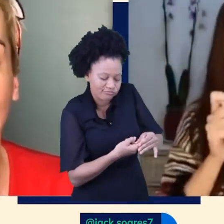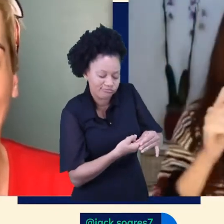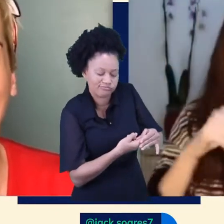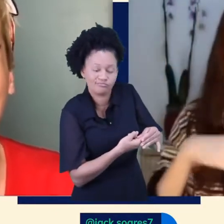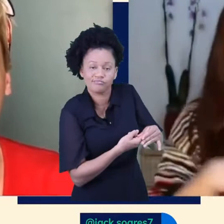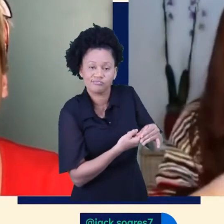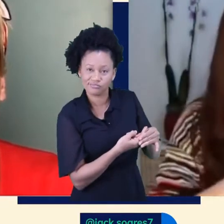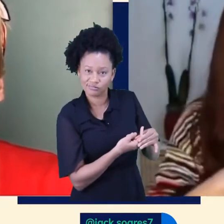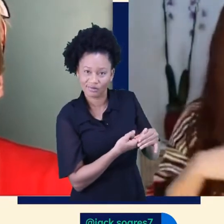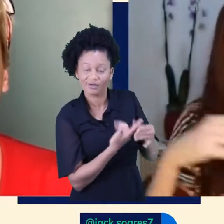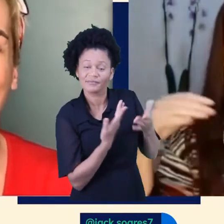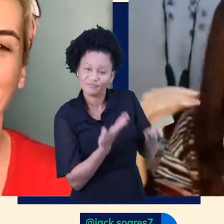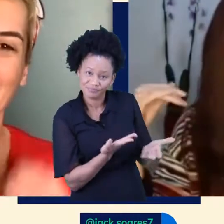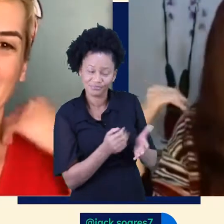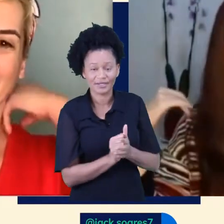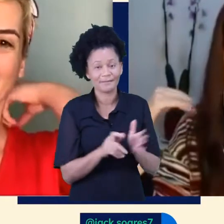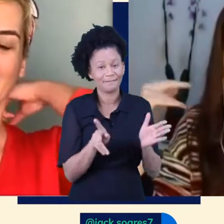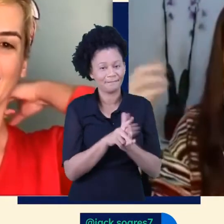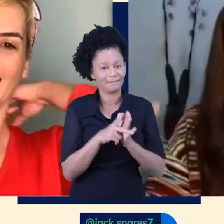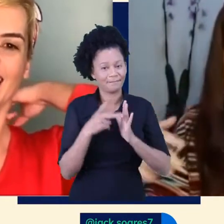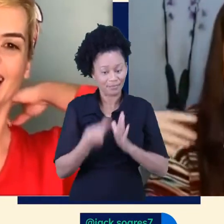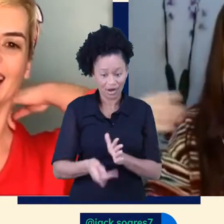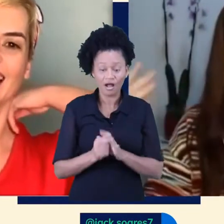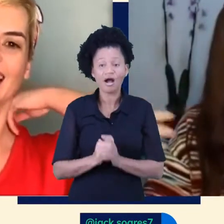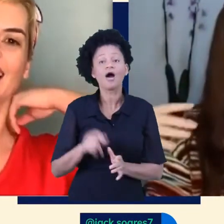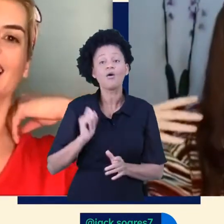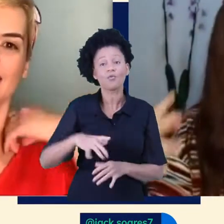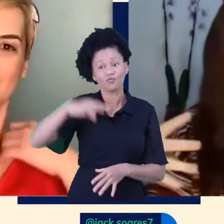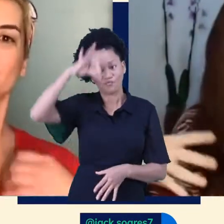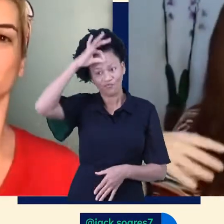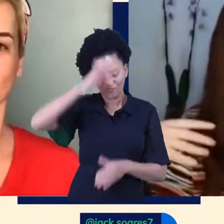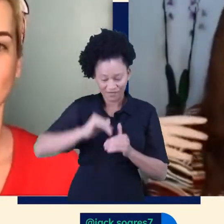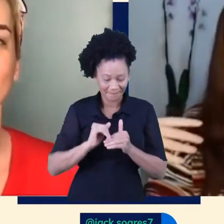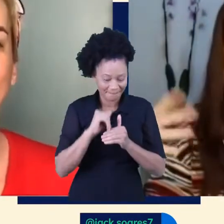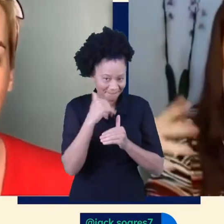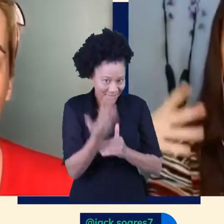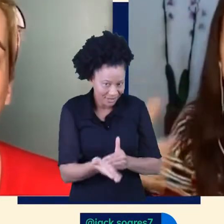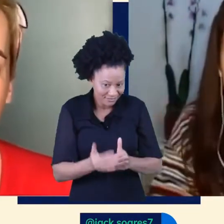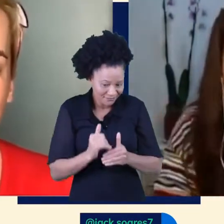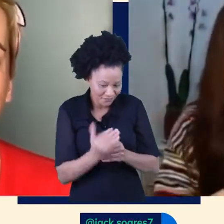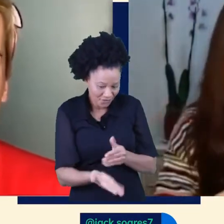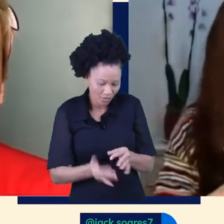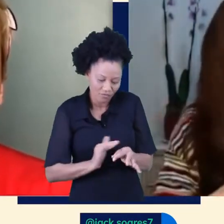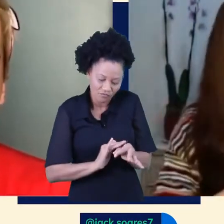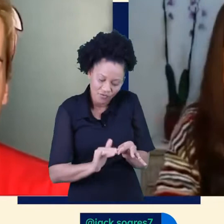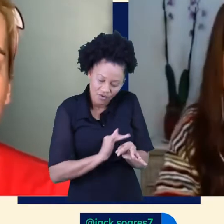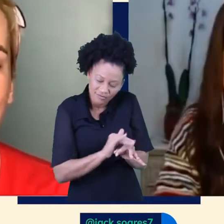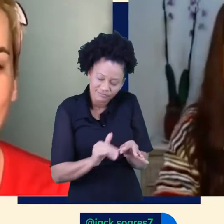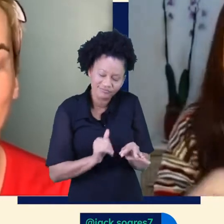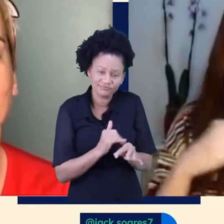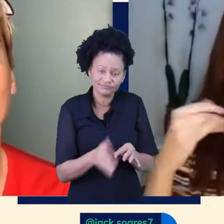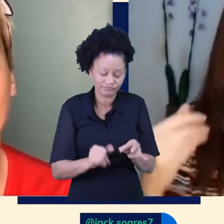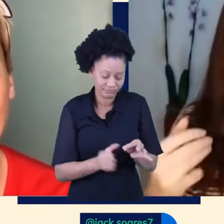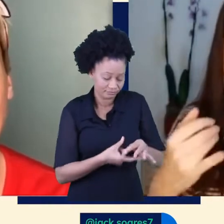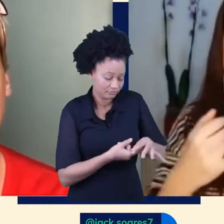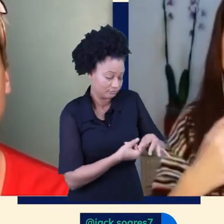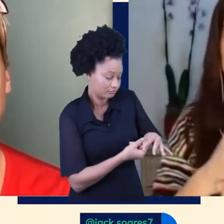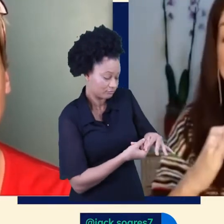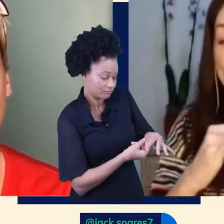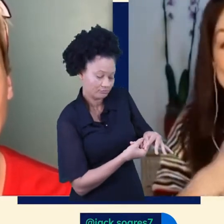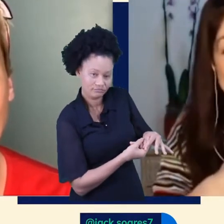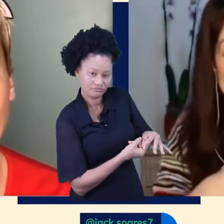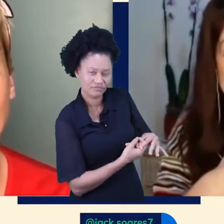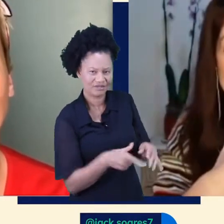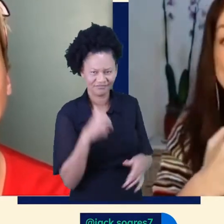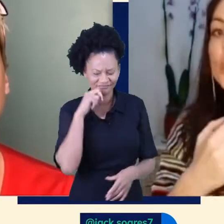falou que é o clitóris. E, gente, clitóris é uma parte do corpo, não existe vergonha nenhuma de falar sobre isso. E a gente tem que falar